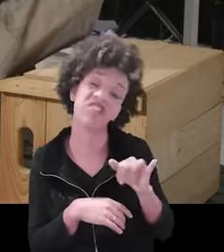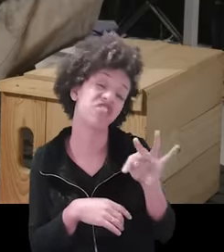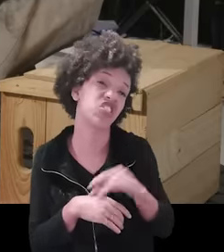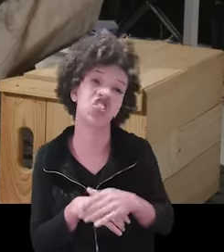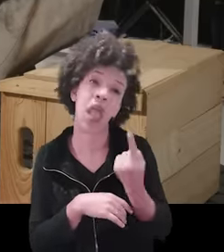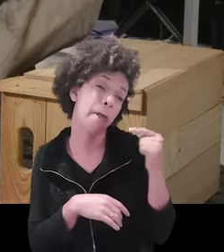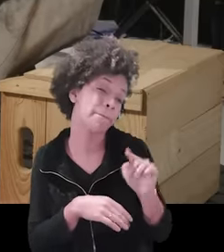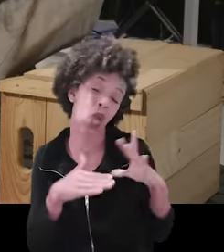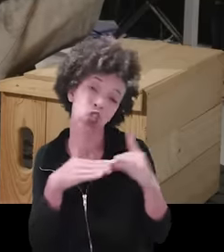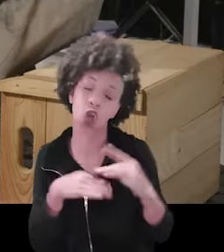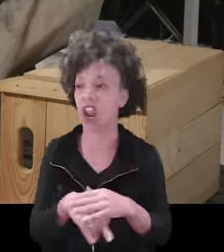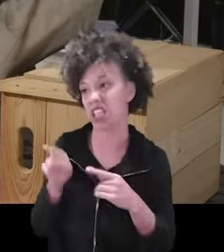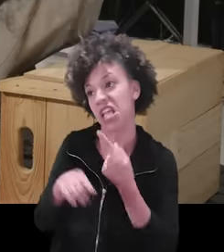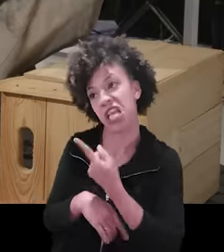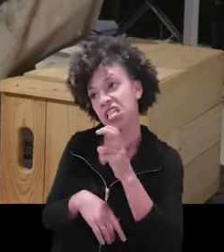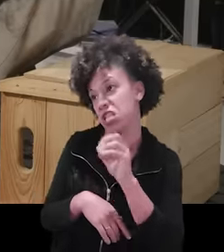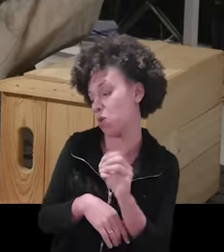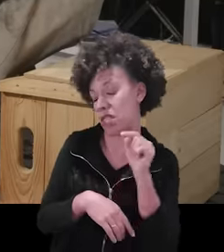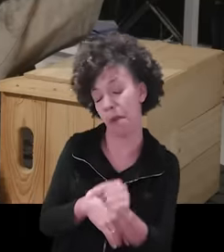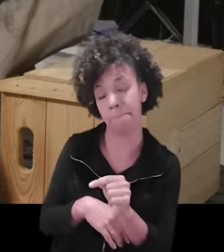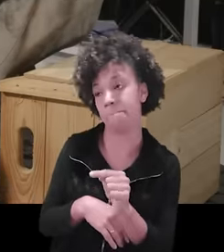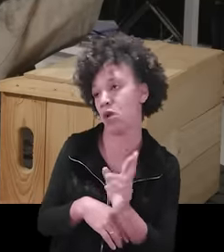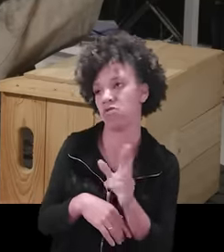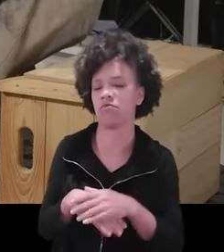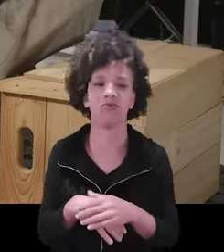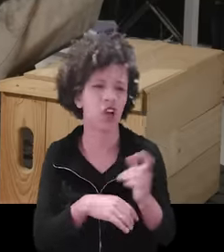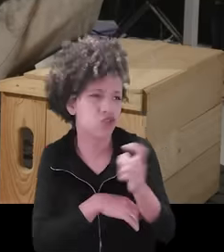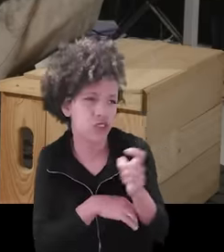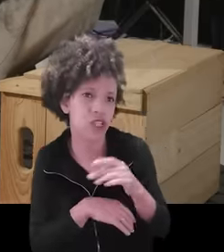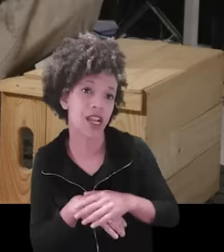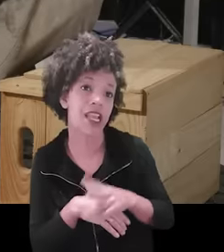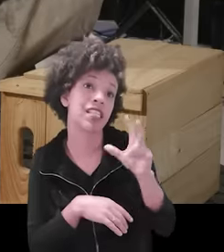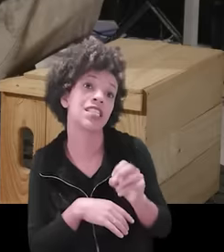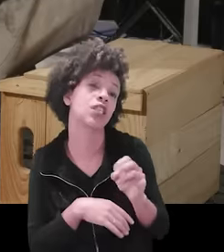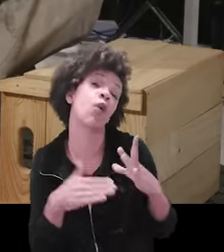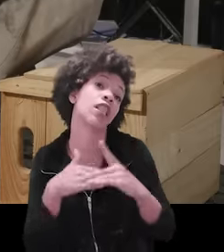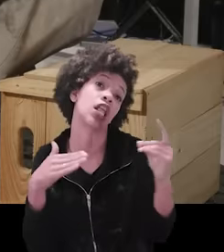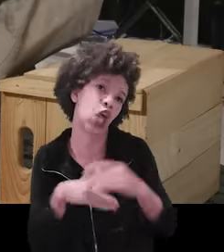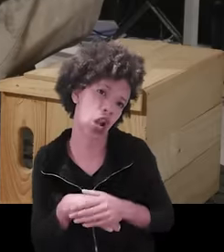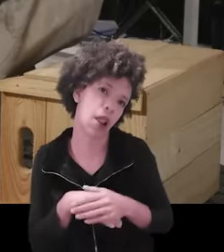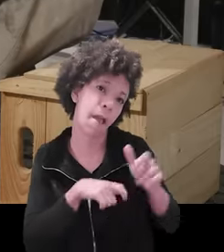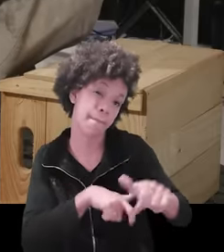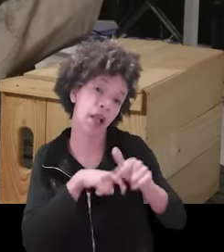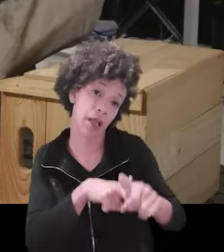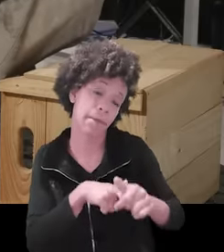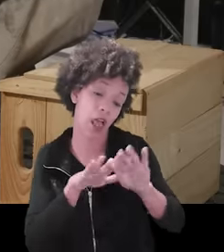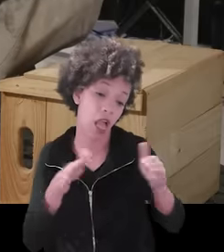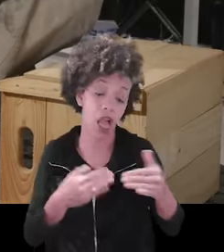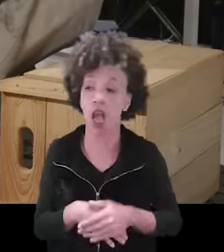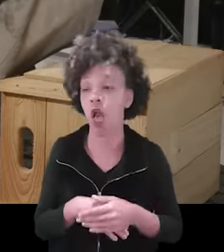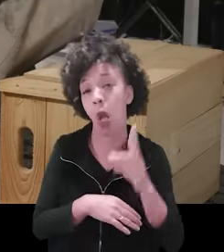é meio do o exato no Brasil a 150 Mitsuo Tik Tok vários caras do tipo $50 para capinar o terreiro